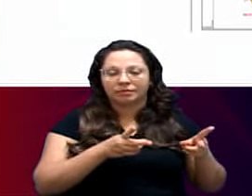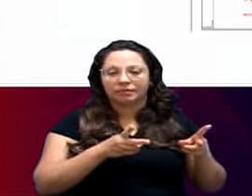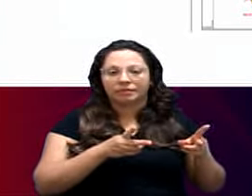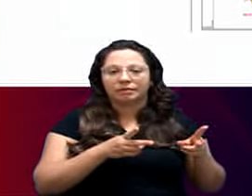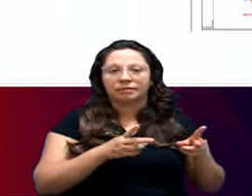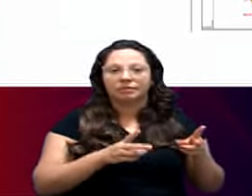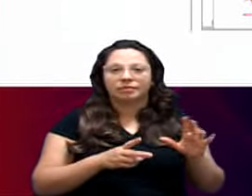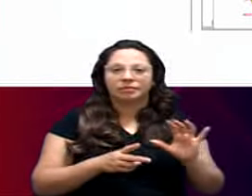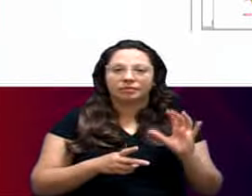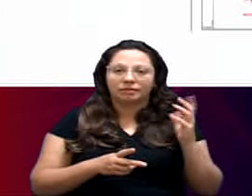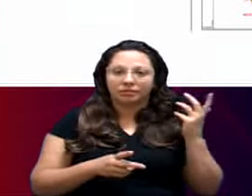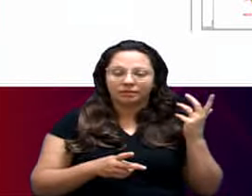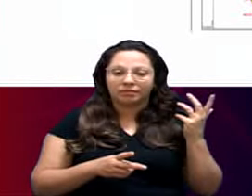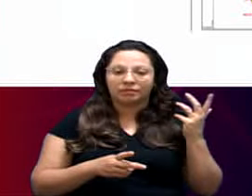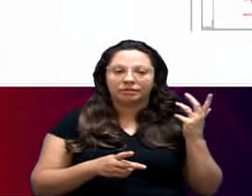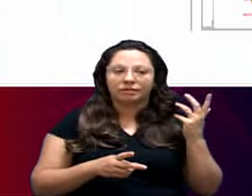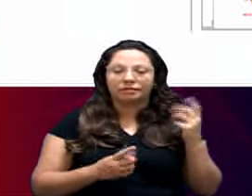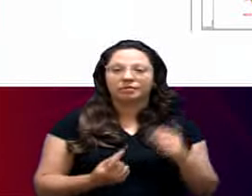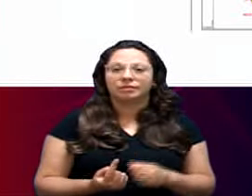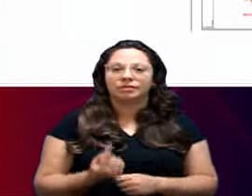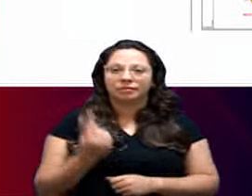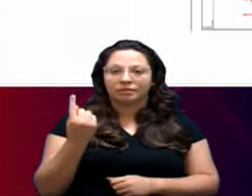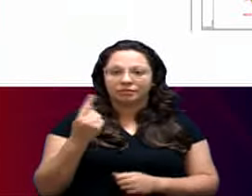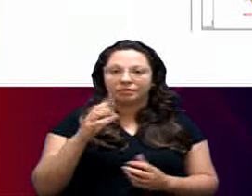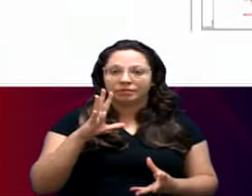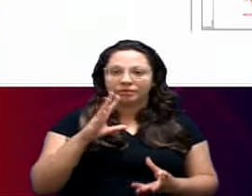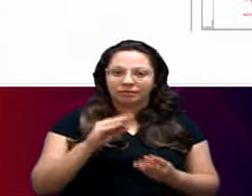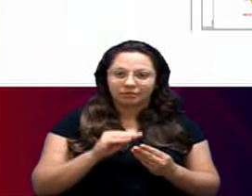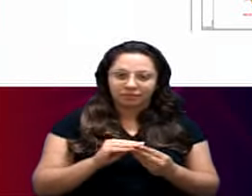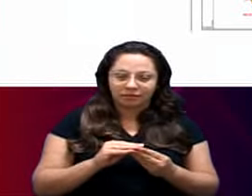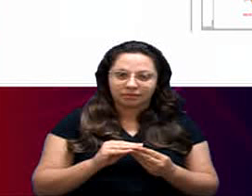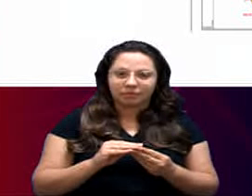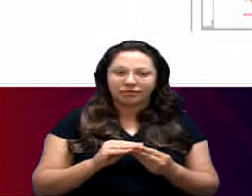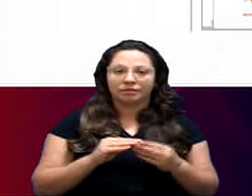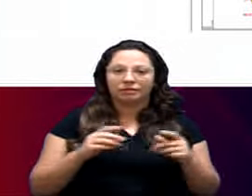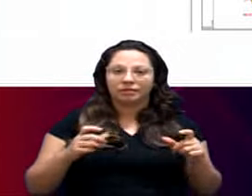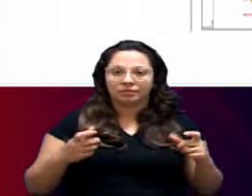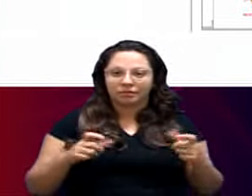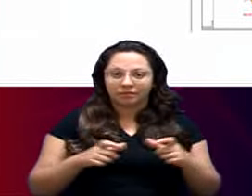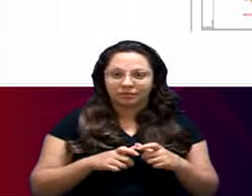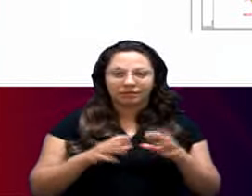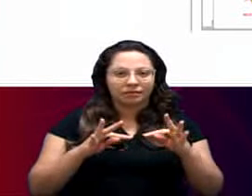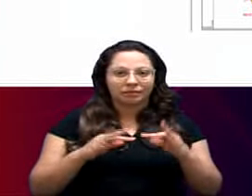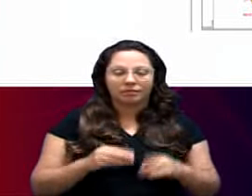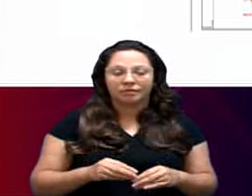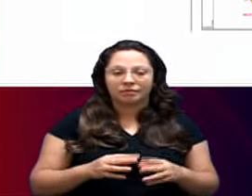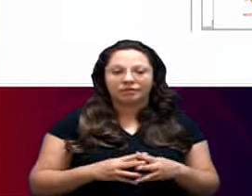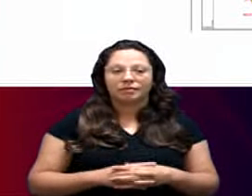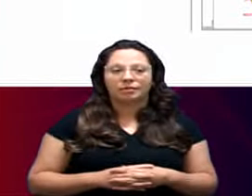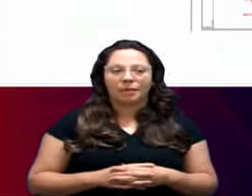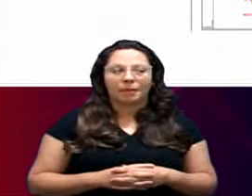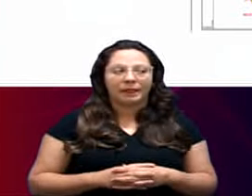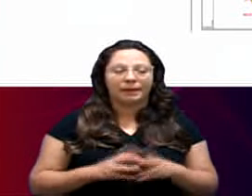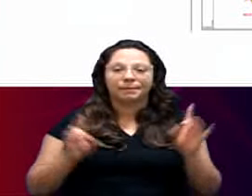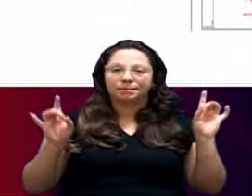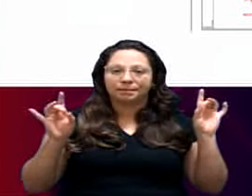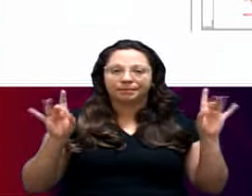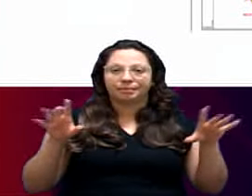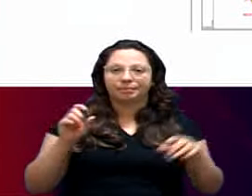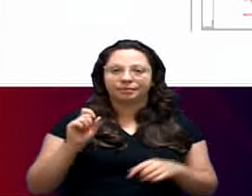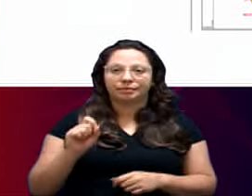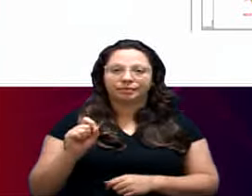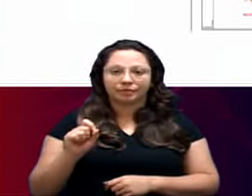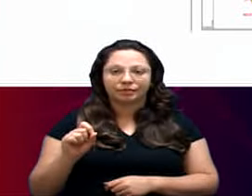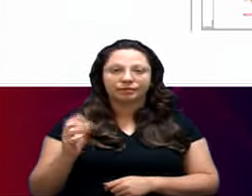a consolidar um único zoneamento que é o macrozona de conservação ambiental e como destaque eh nós já